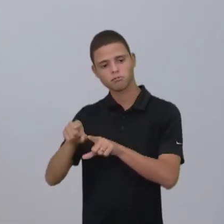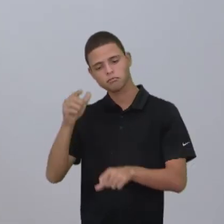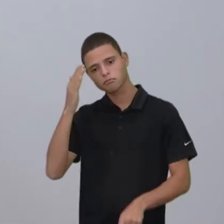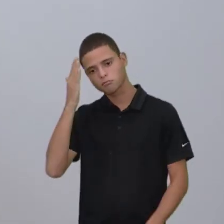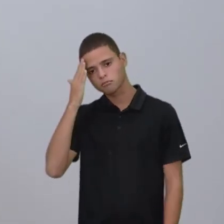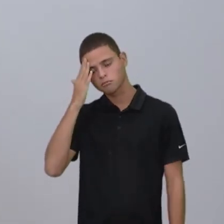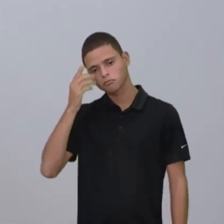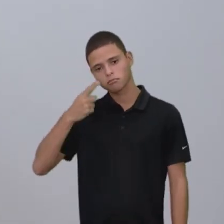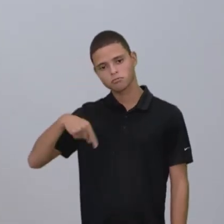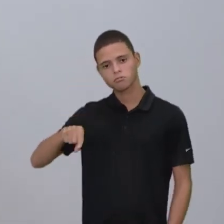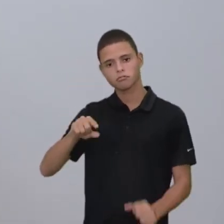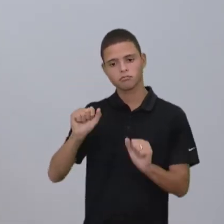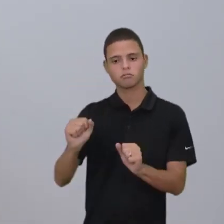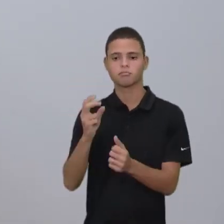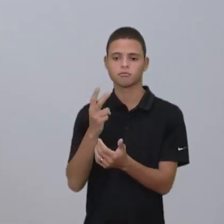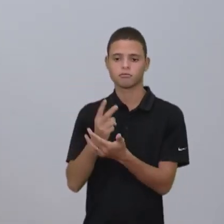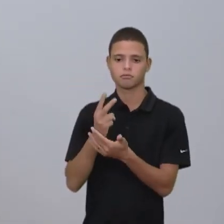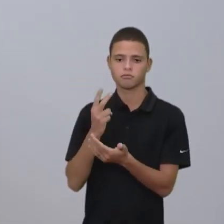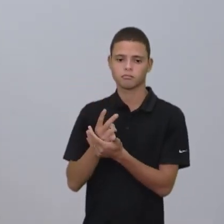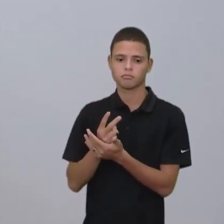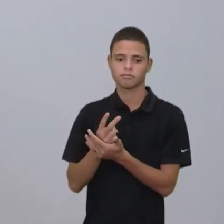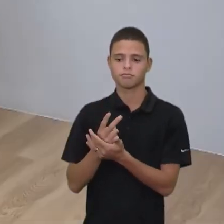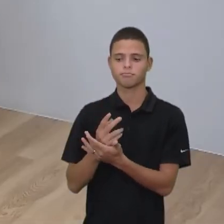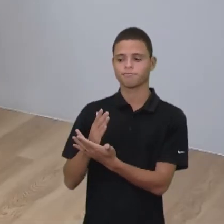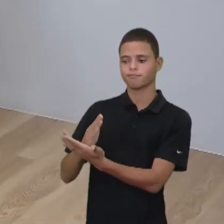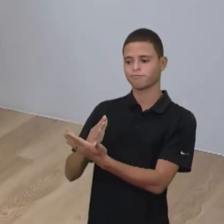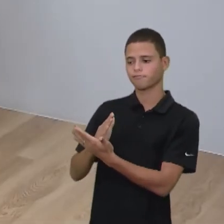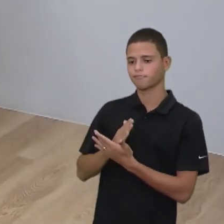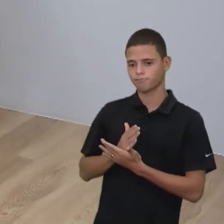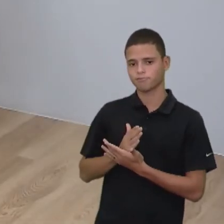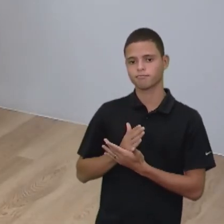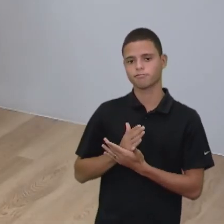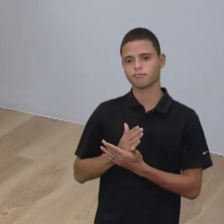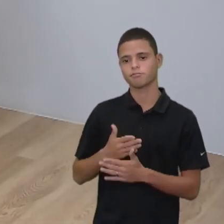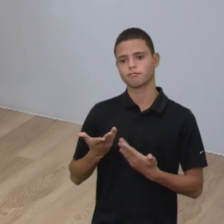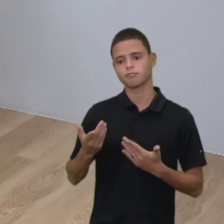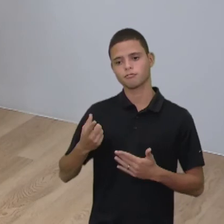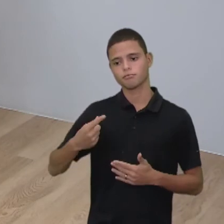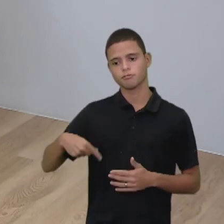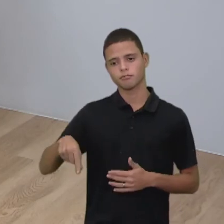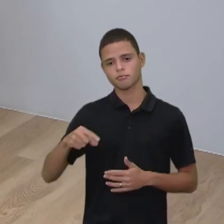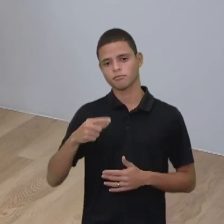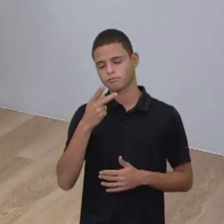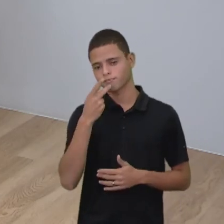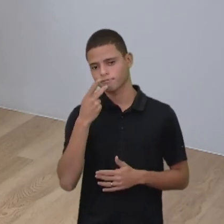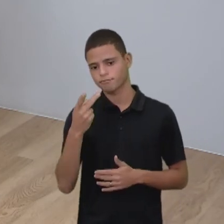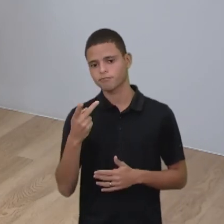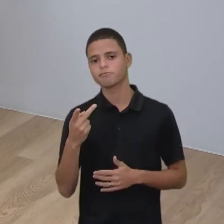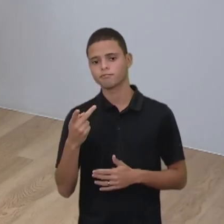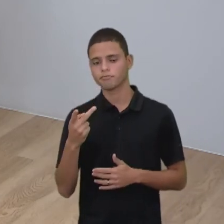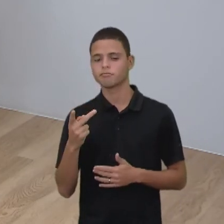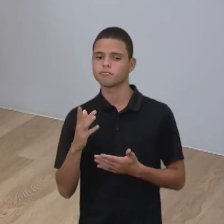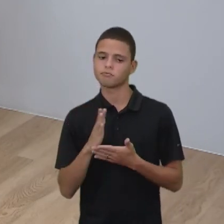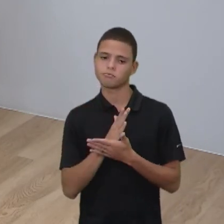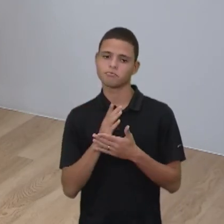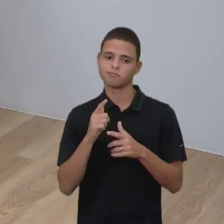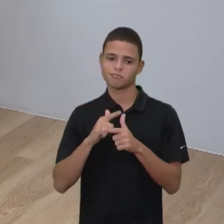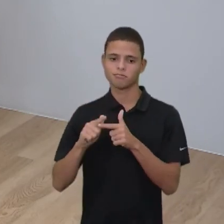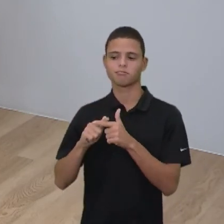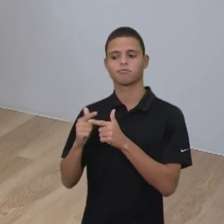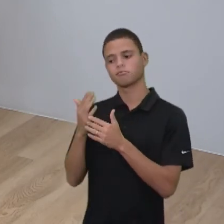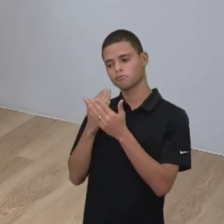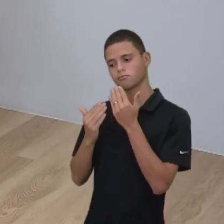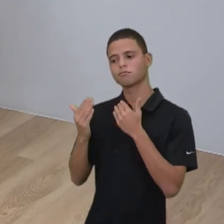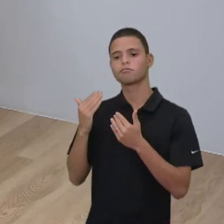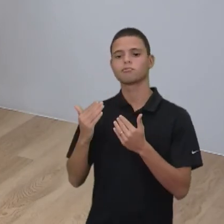a gente pode sempre contar com a ajuda profissional, né, Pri? Então, a gente está falando aqui de distúrbios alimentares que são amplamente estudados